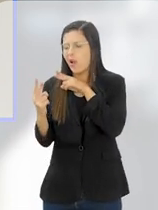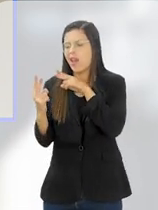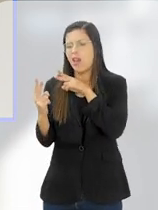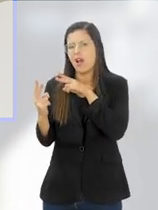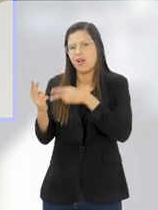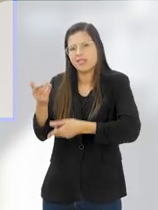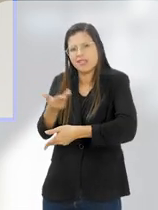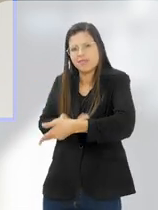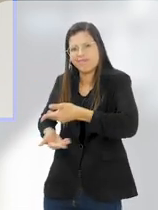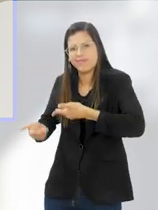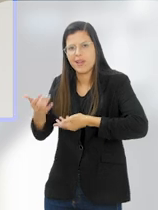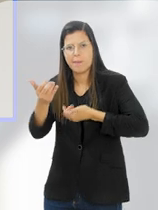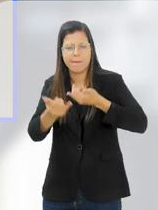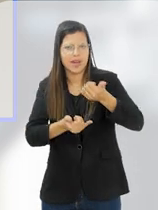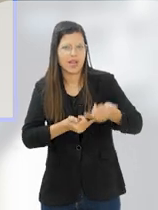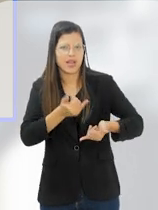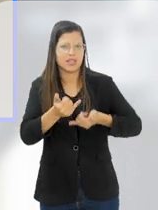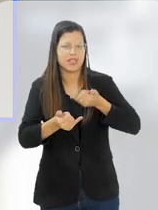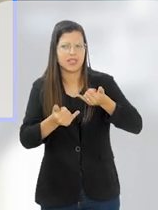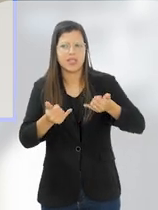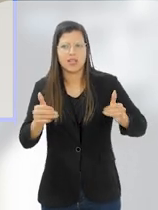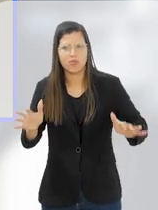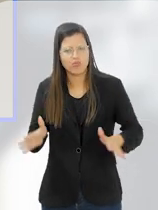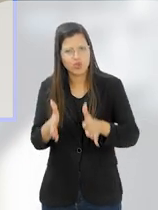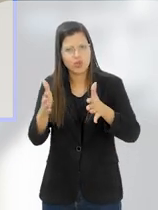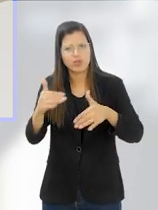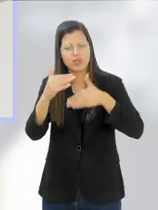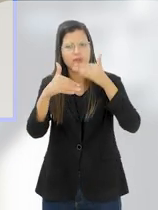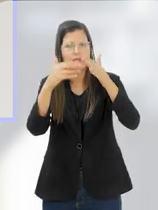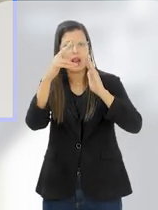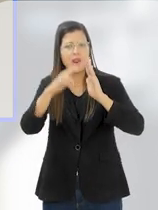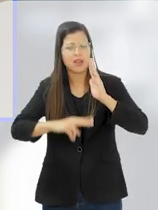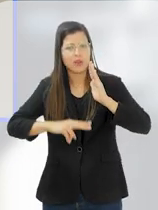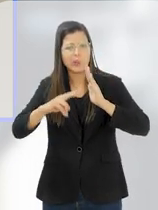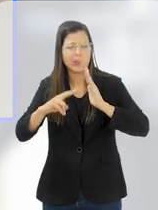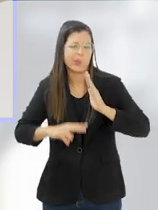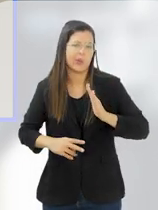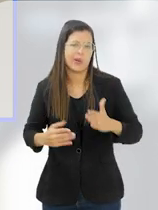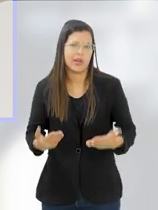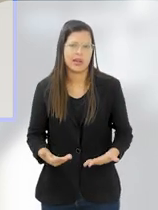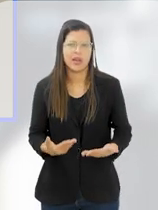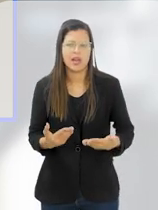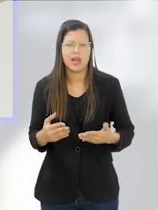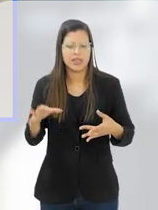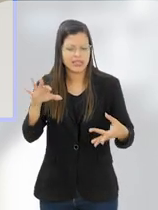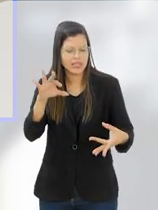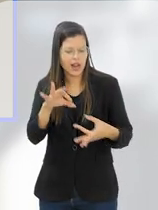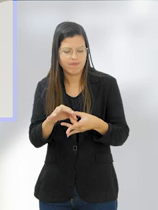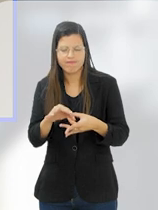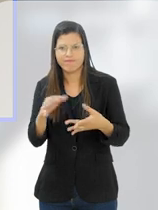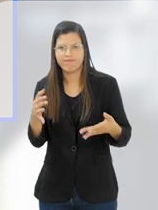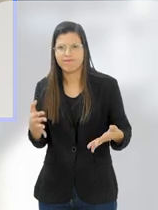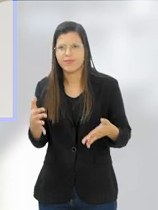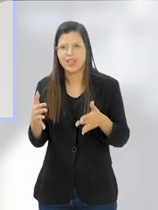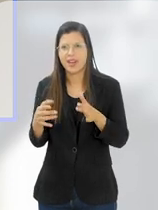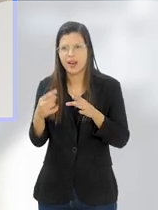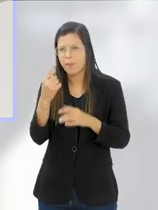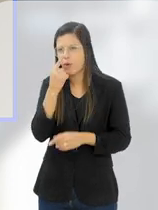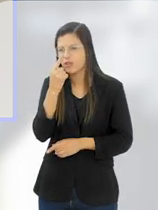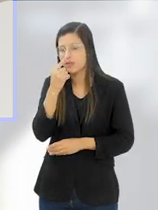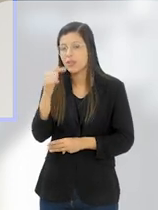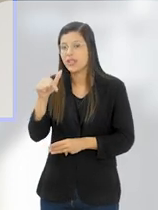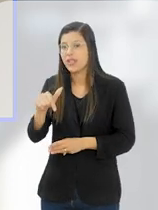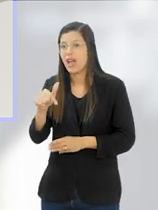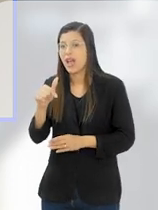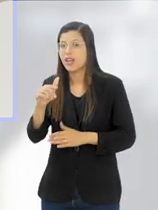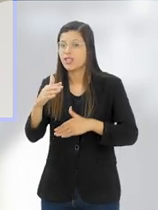afeto, da interação, da brincadeira, do estímulo ao desenvolvimento, da leitura para a criança, esse vínculo, essa conexão, ela é a